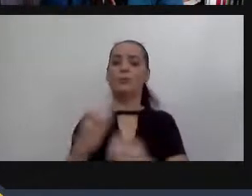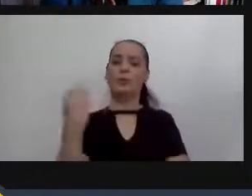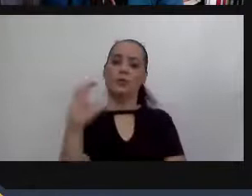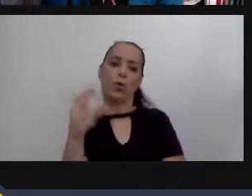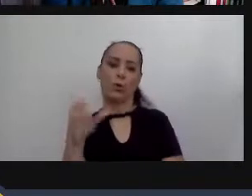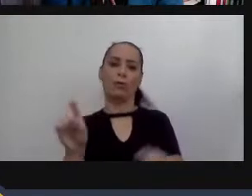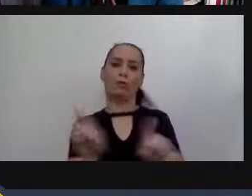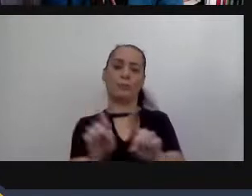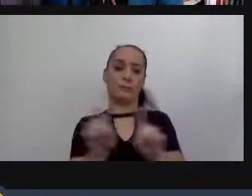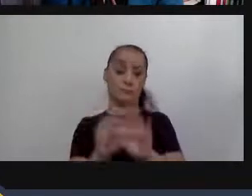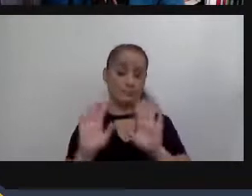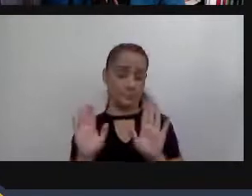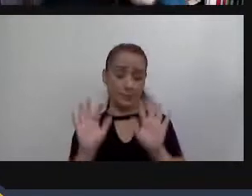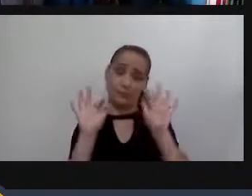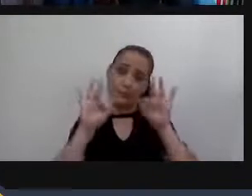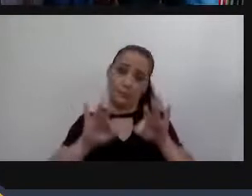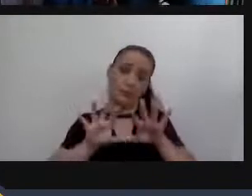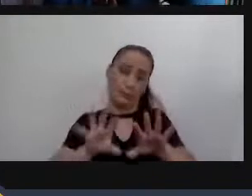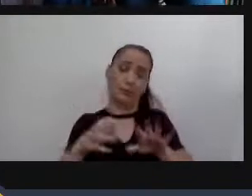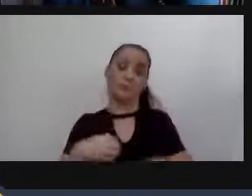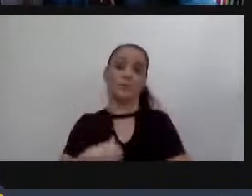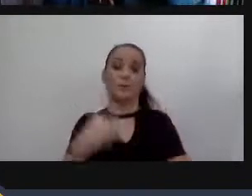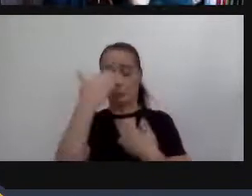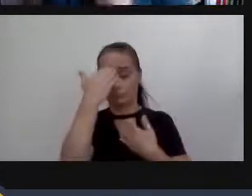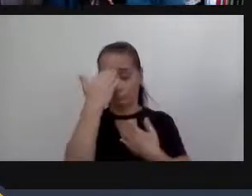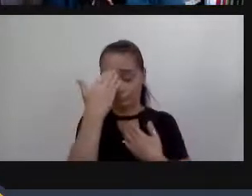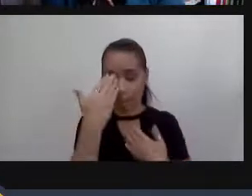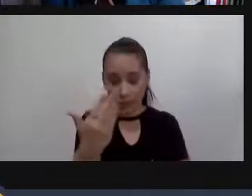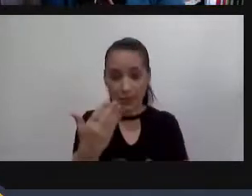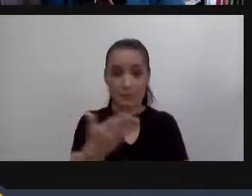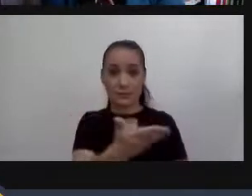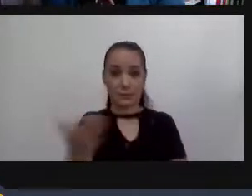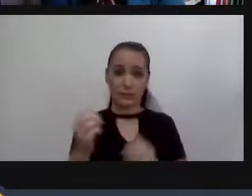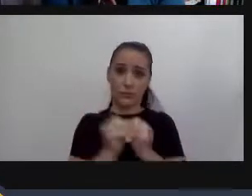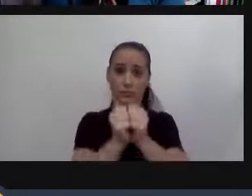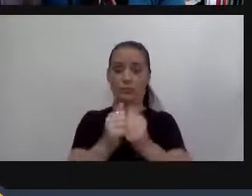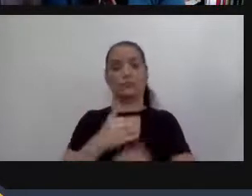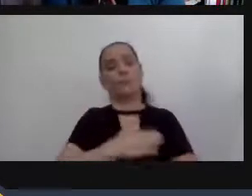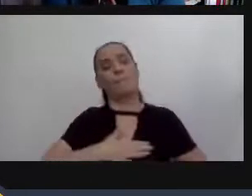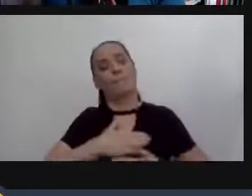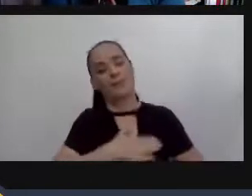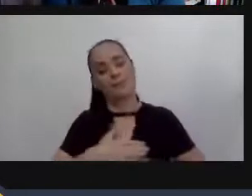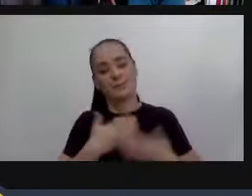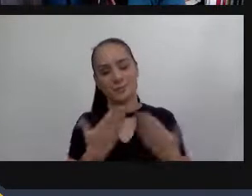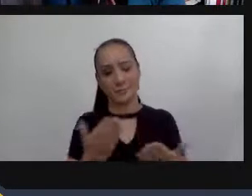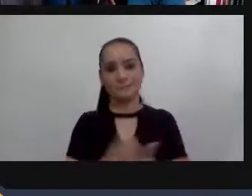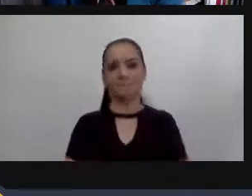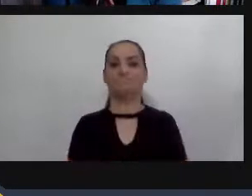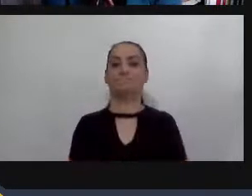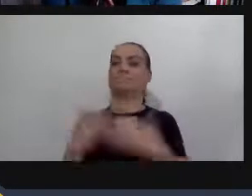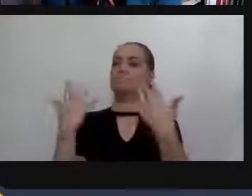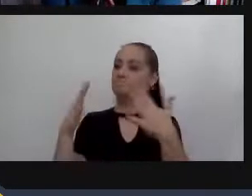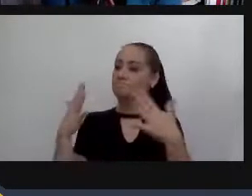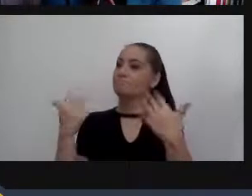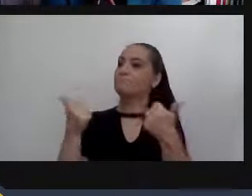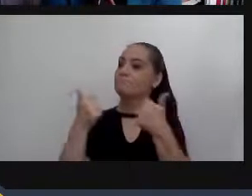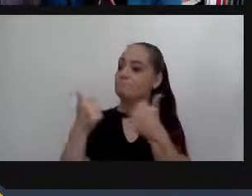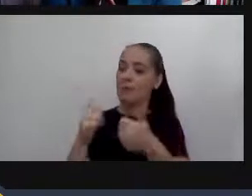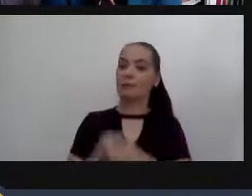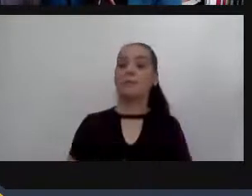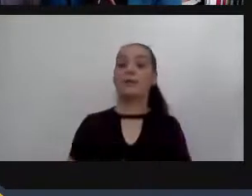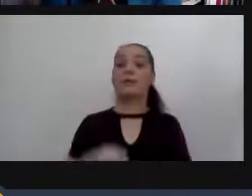eu finalizo dessa forma. Muito obrigada, foi um prazer estar aqui com vocês hoje. Parabéns, Analisa. Nós